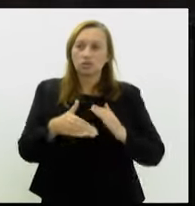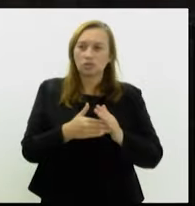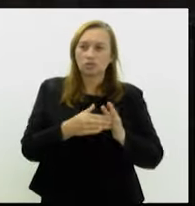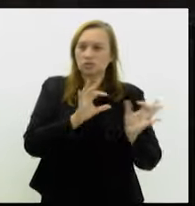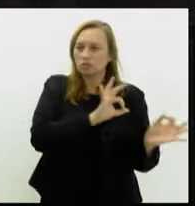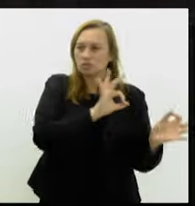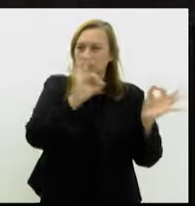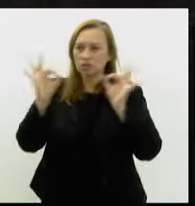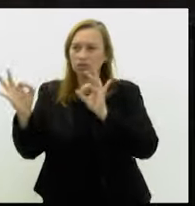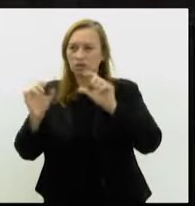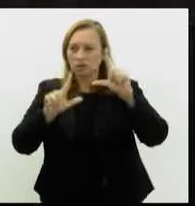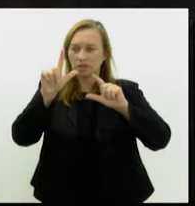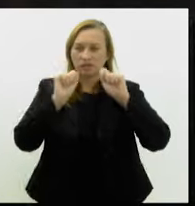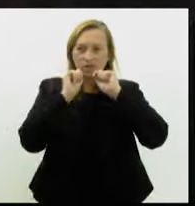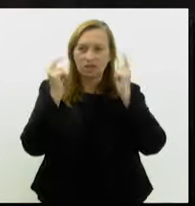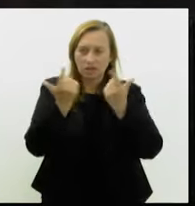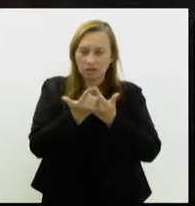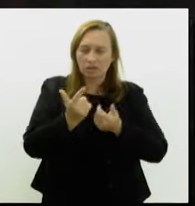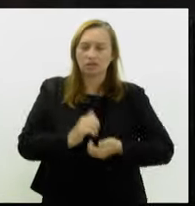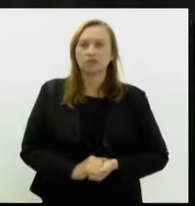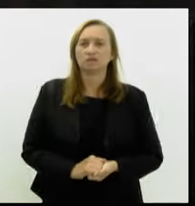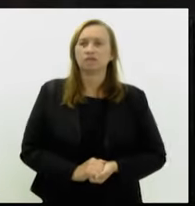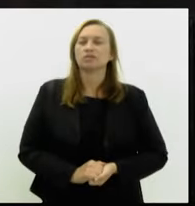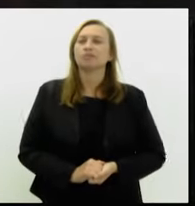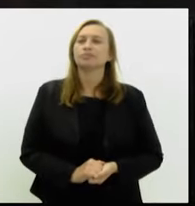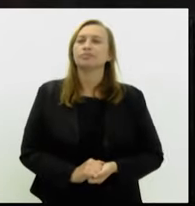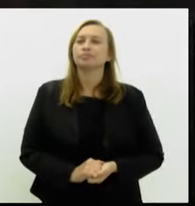nos acompanham através da transmissão via TV